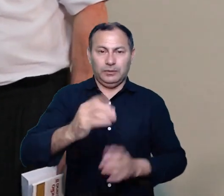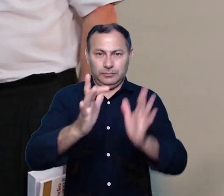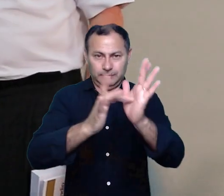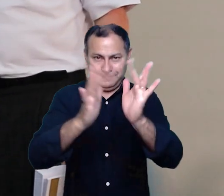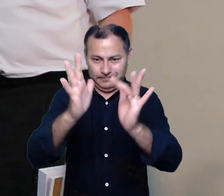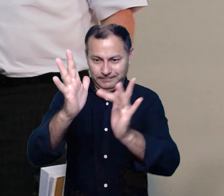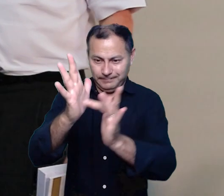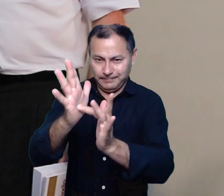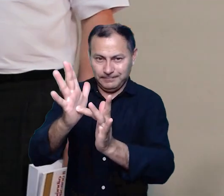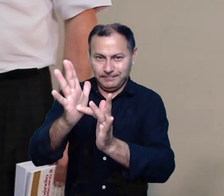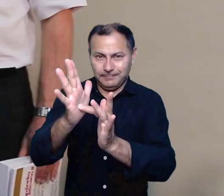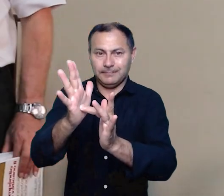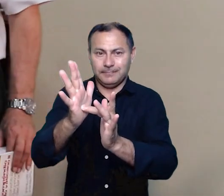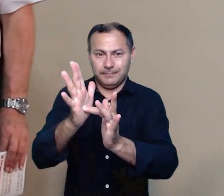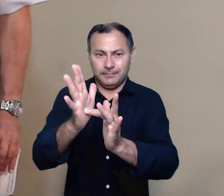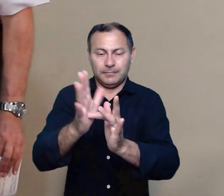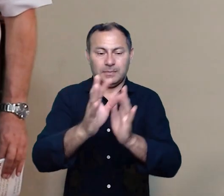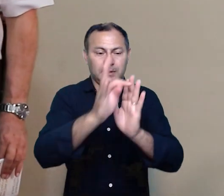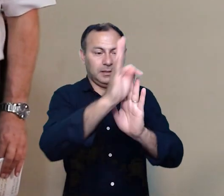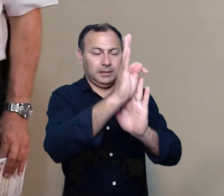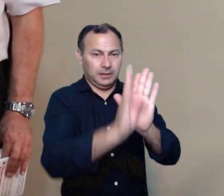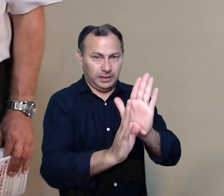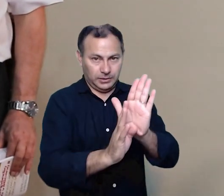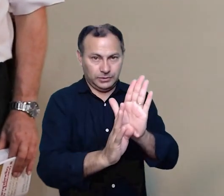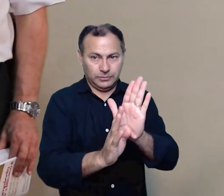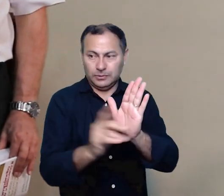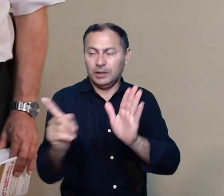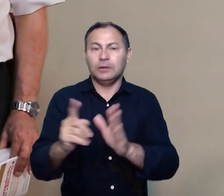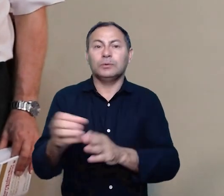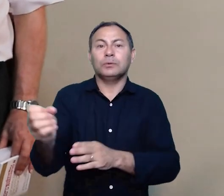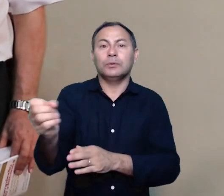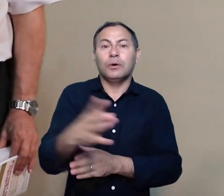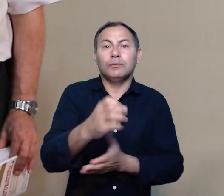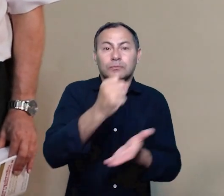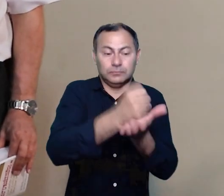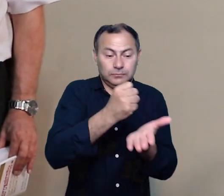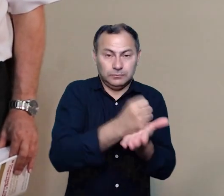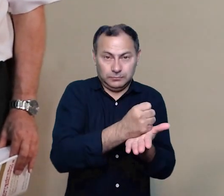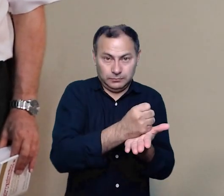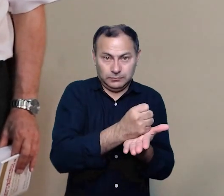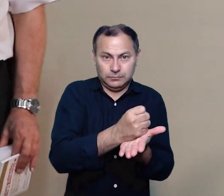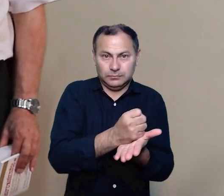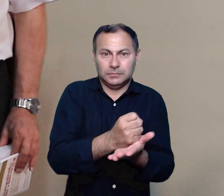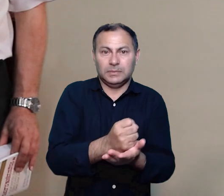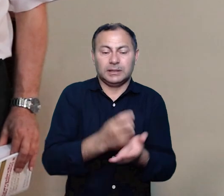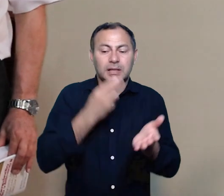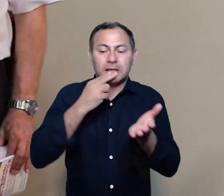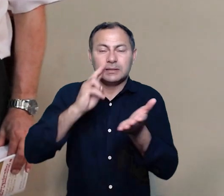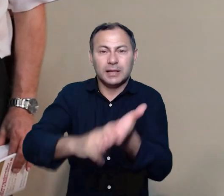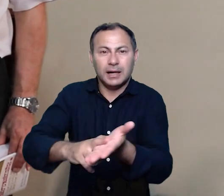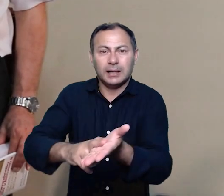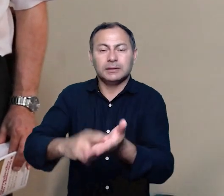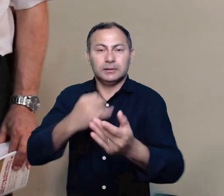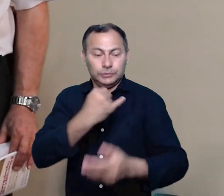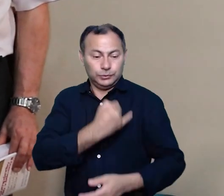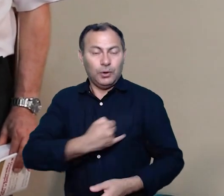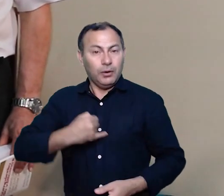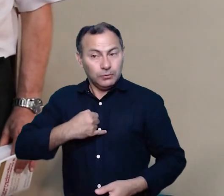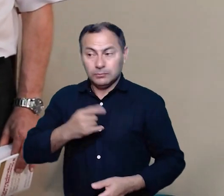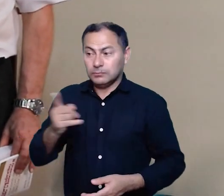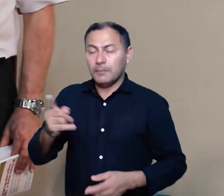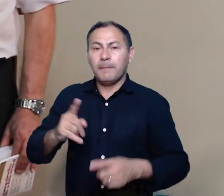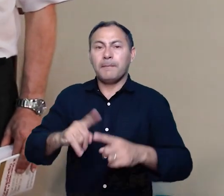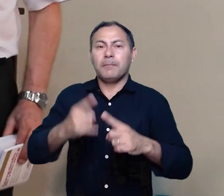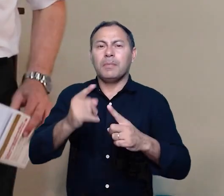seu Filho Jesus Cristo. Esse texto é do Novo Testamento, daquelas epístolas, cartas